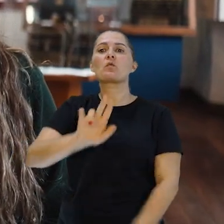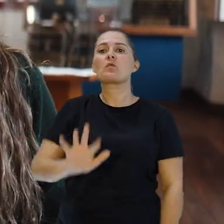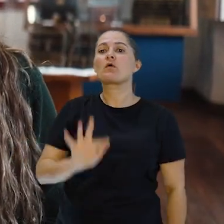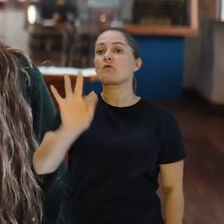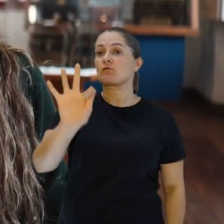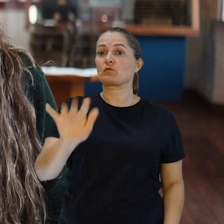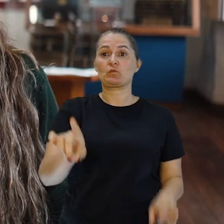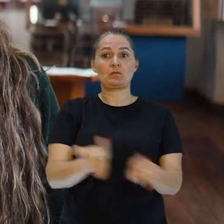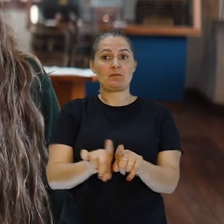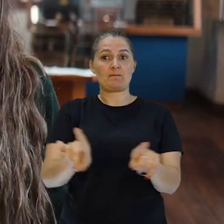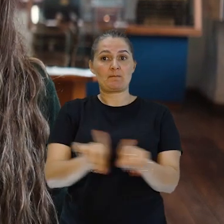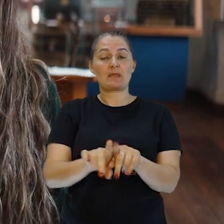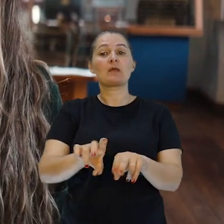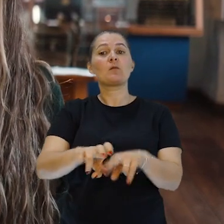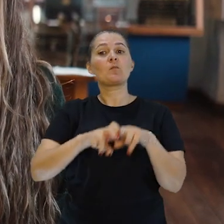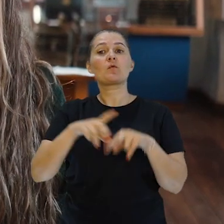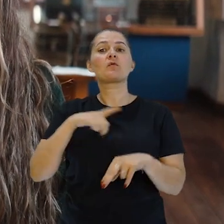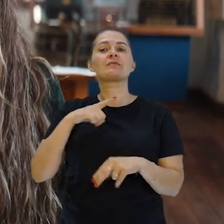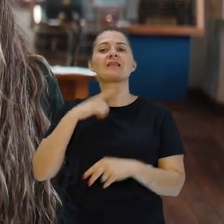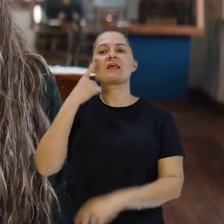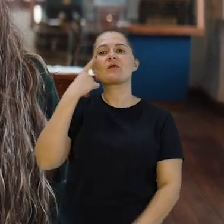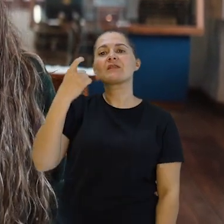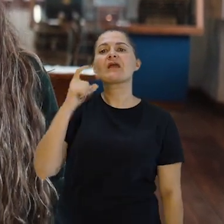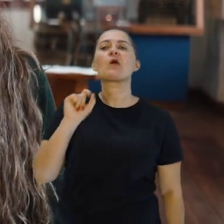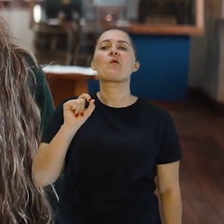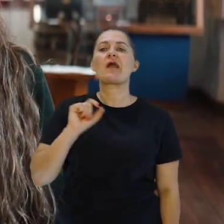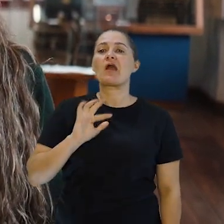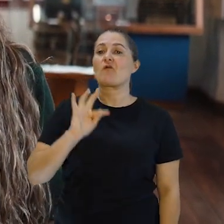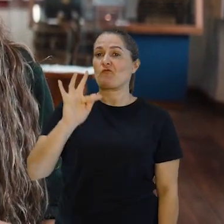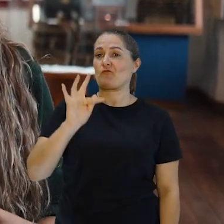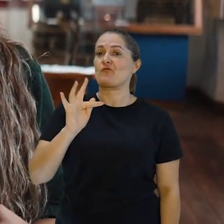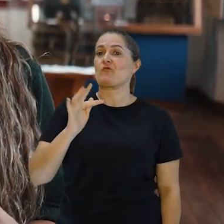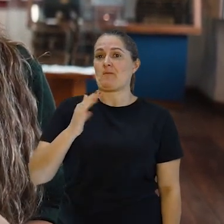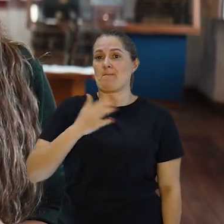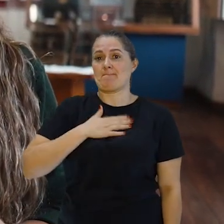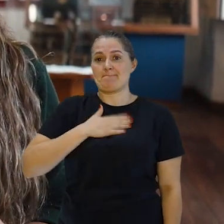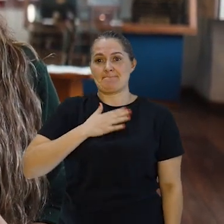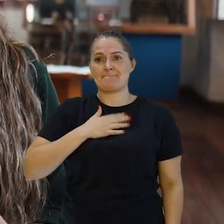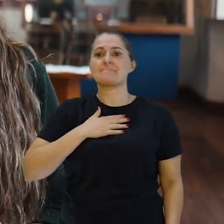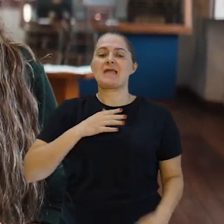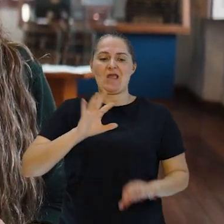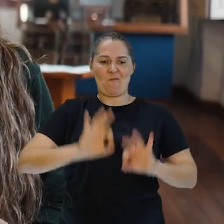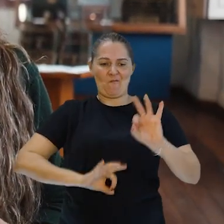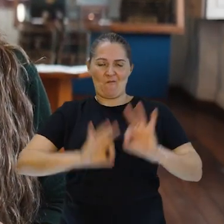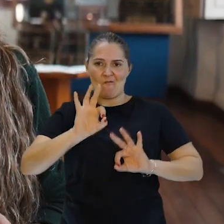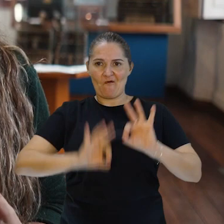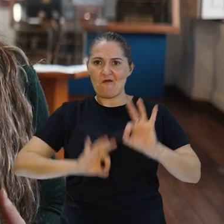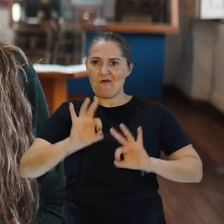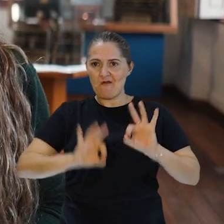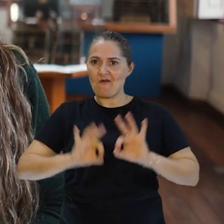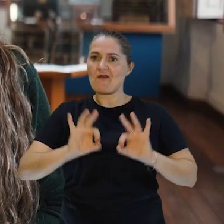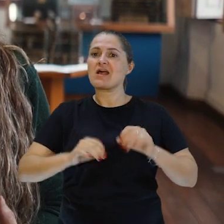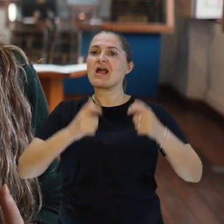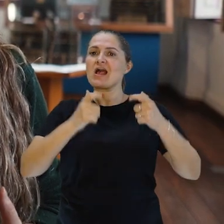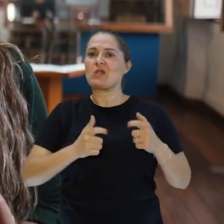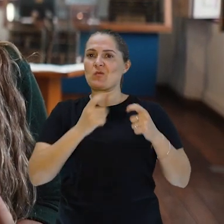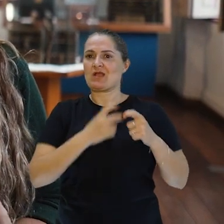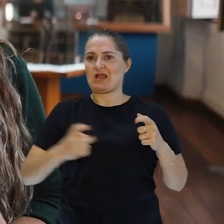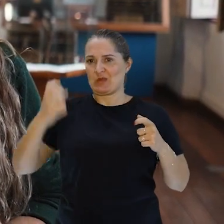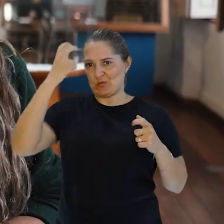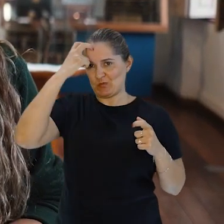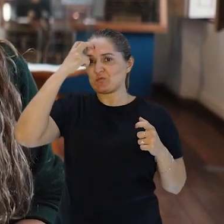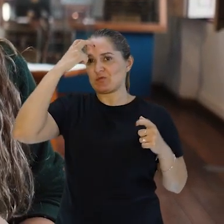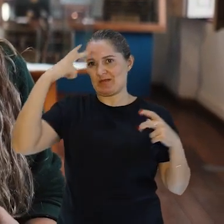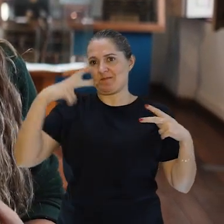aplicar futuramente. E eu tenho a intenção de futuramente também poder organizar talvez um ponto